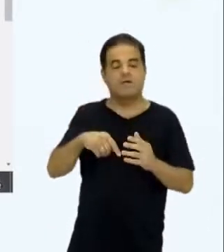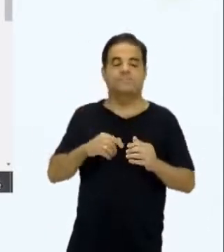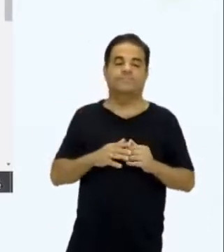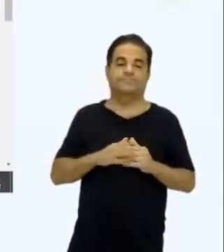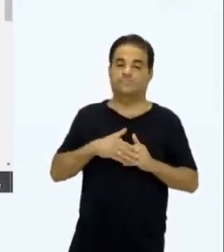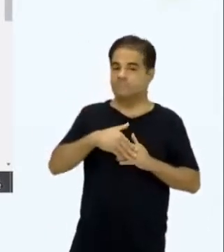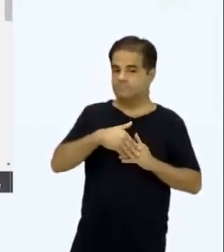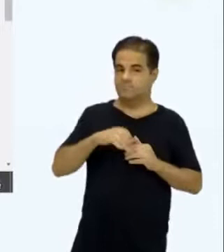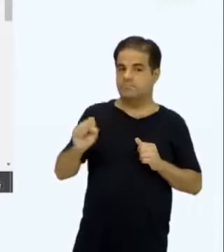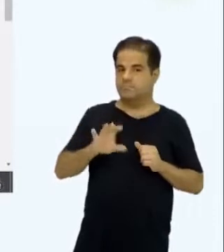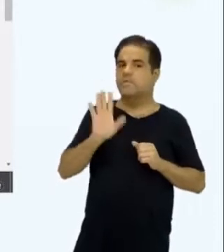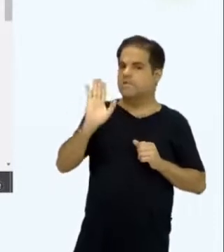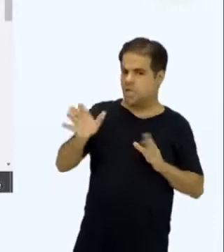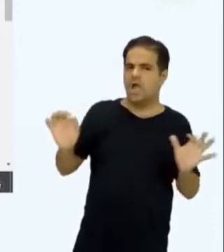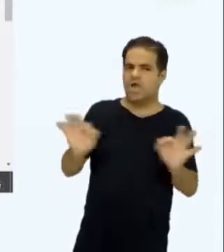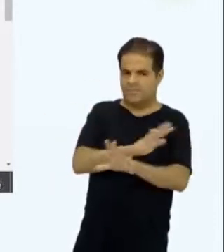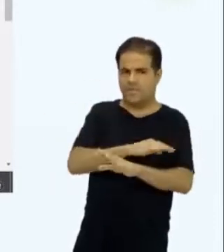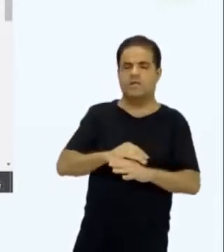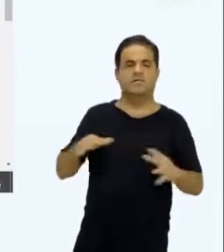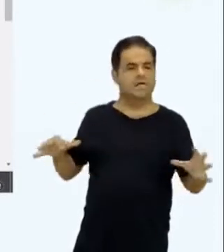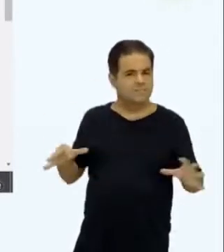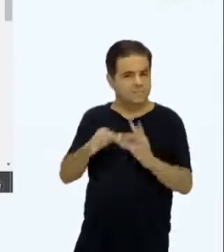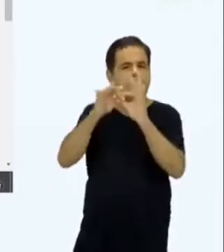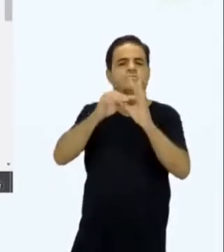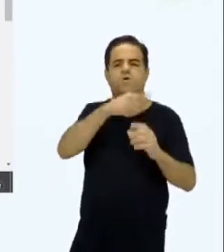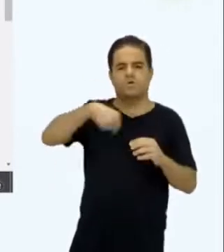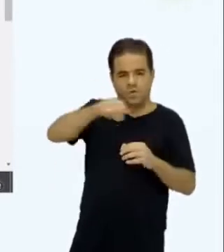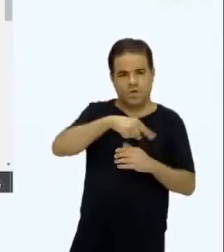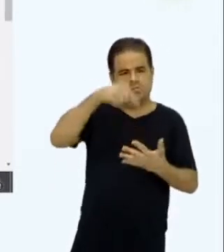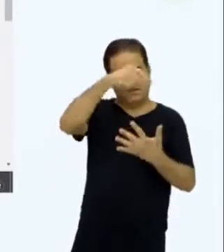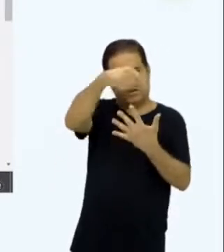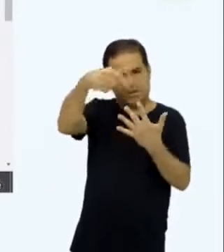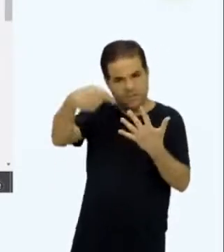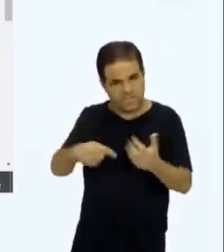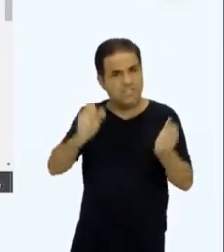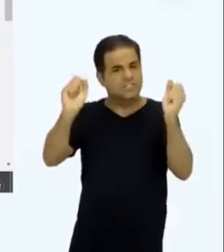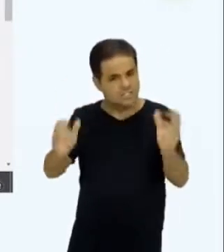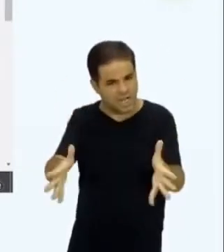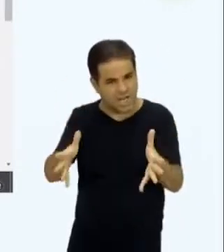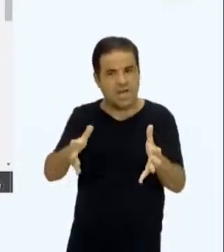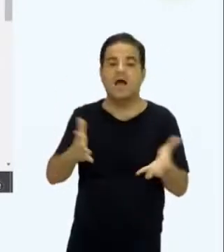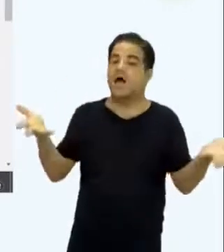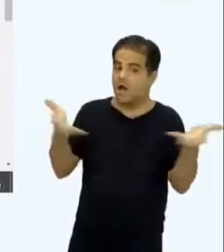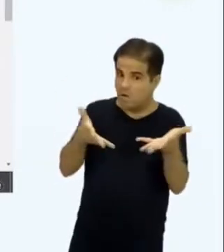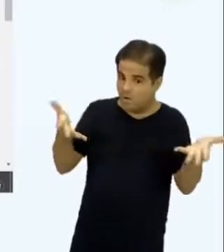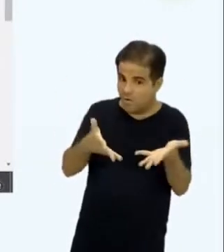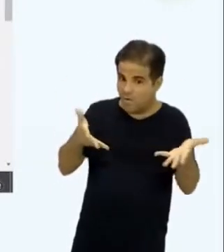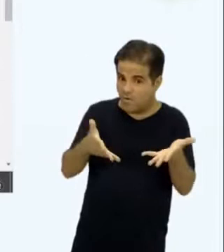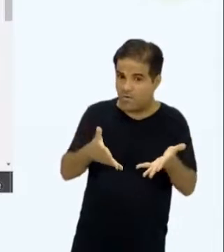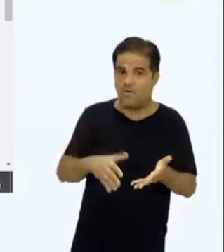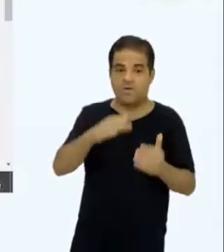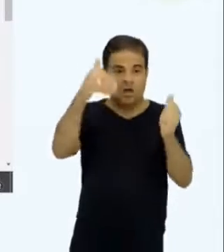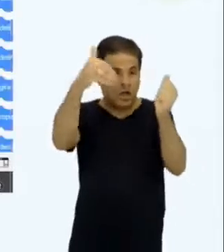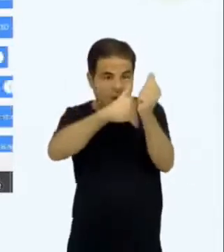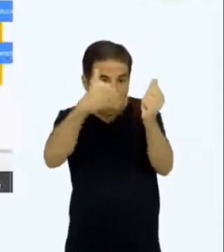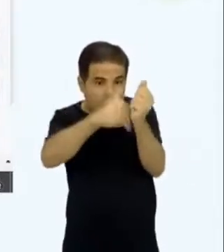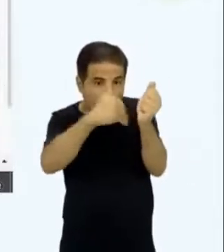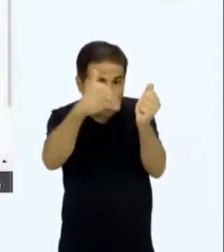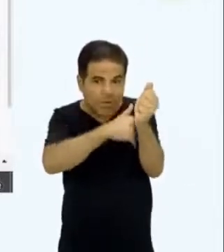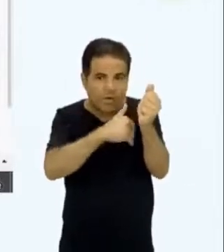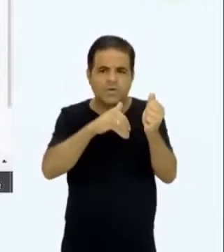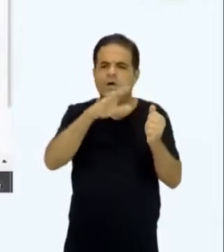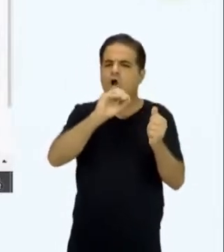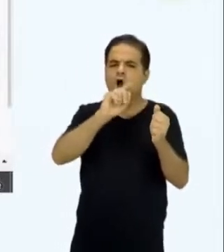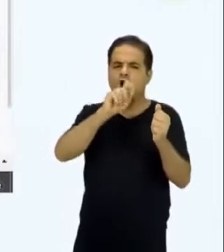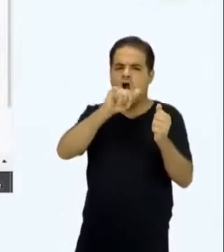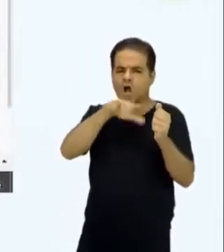conectado. Então aqui nós já fizemos as ligações com os nossos componentes. Agora nós vamos para o código. O